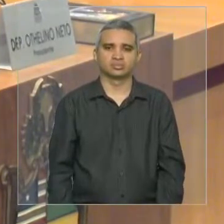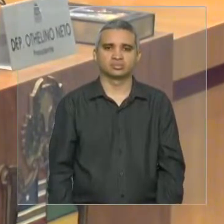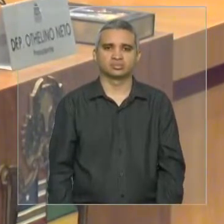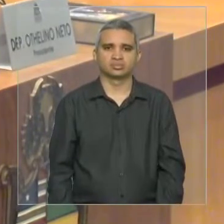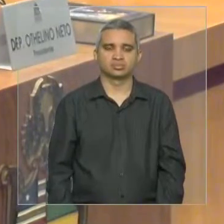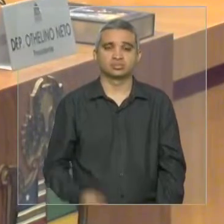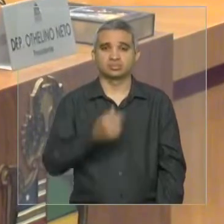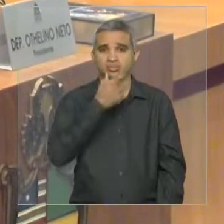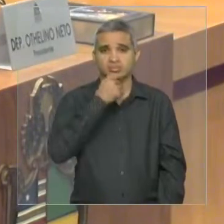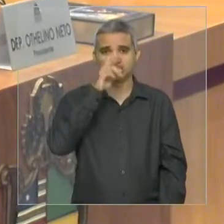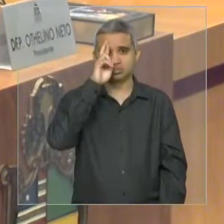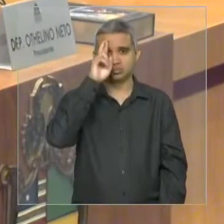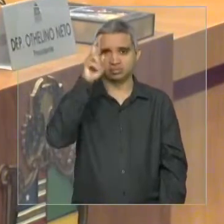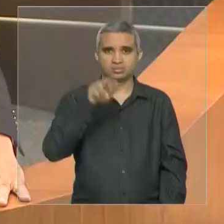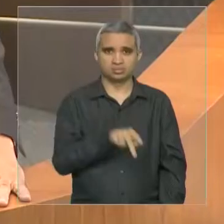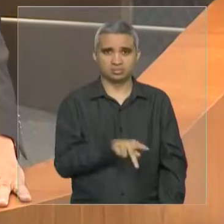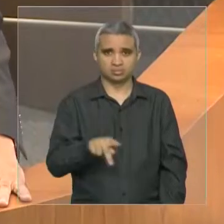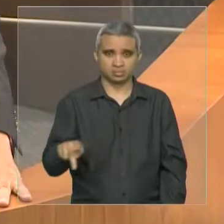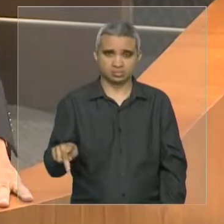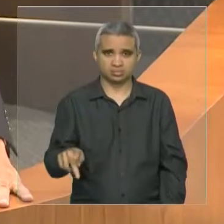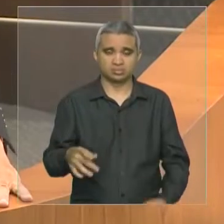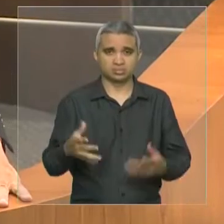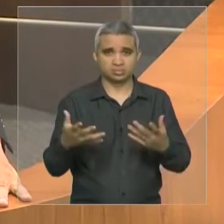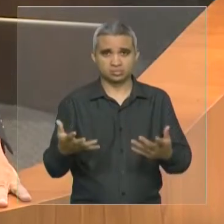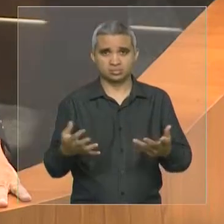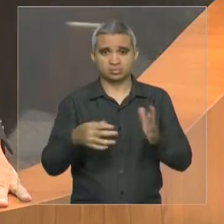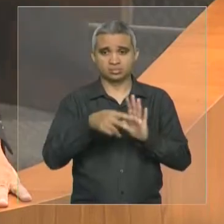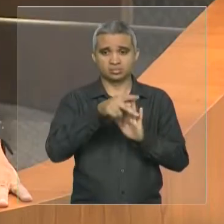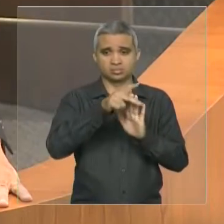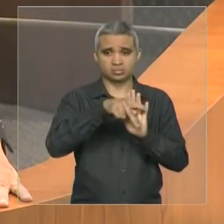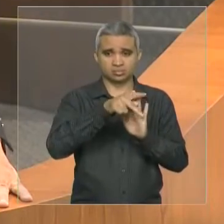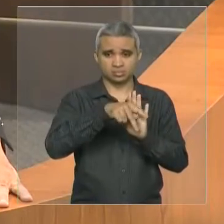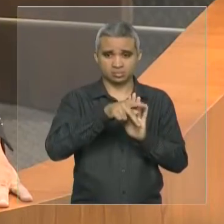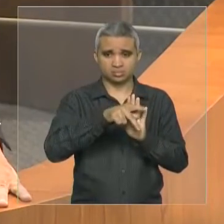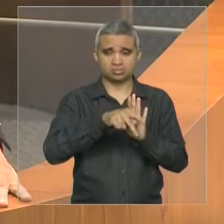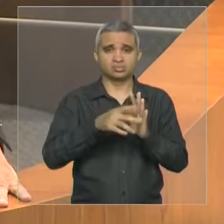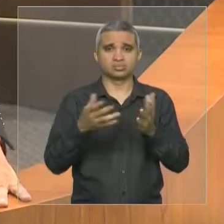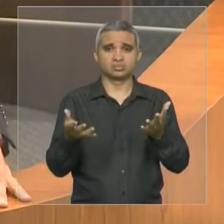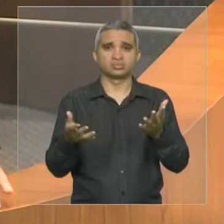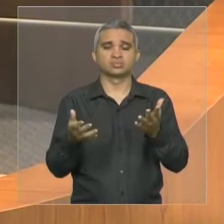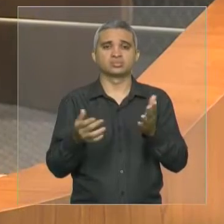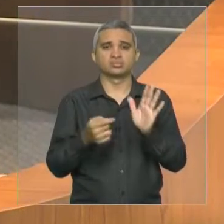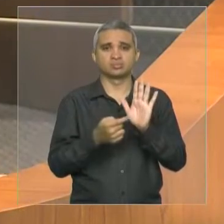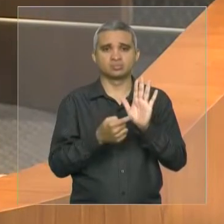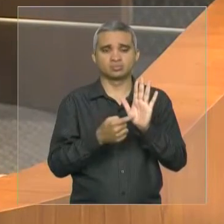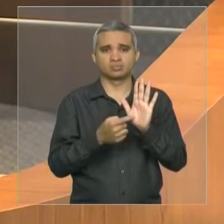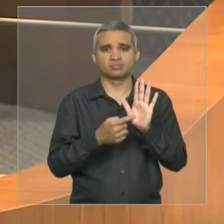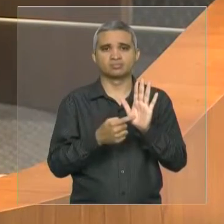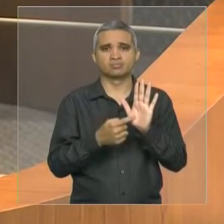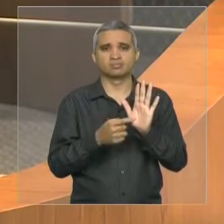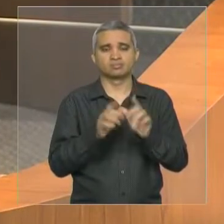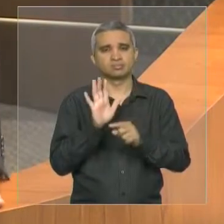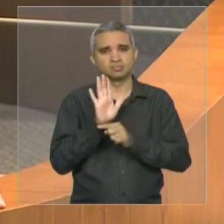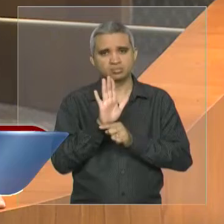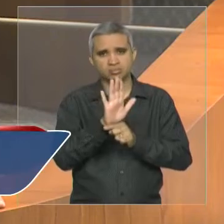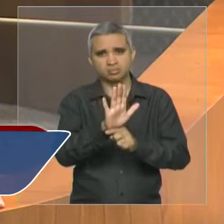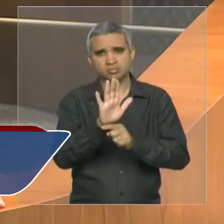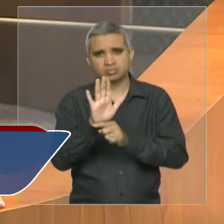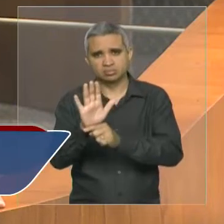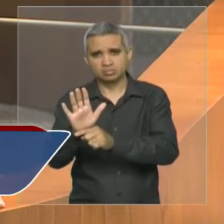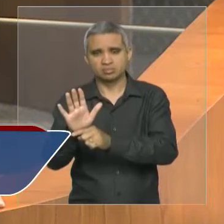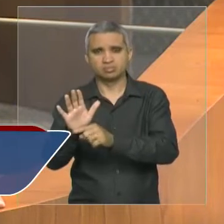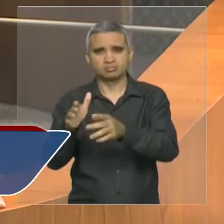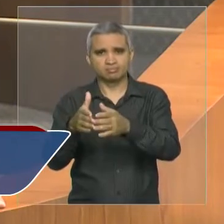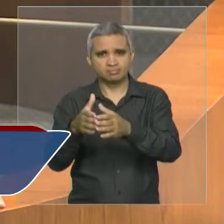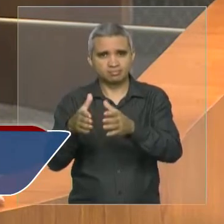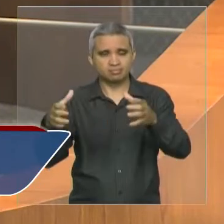Senhor presidente, então esse projeto, ele vem, na verdade, atender uma grande parcela